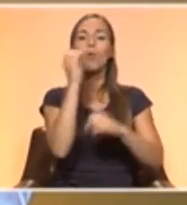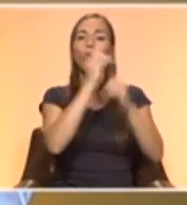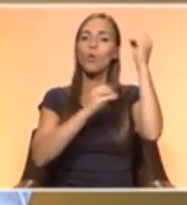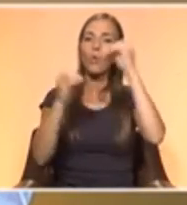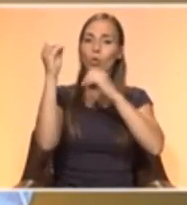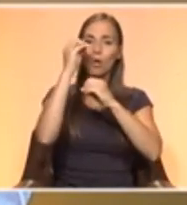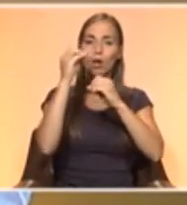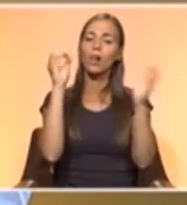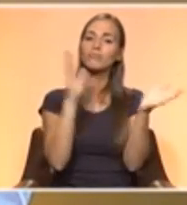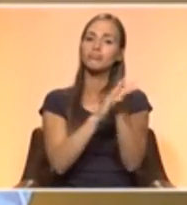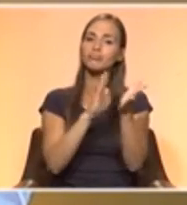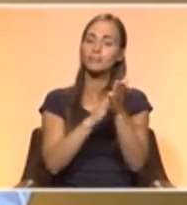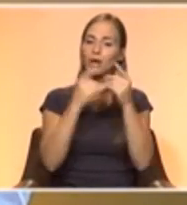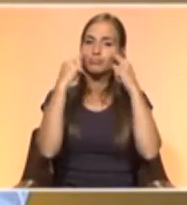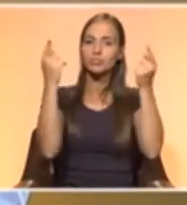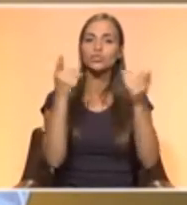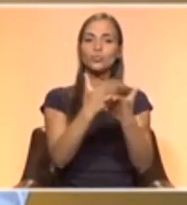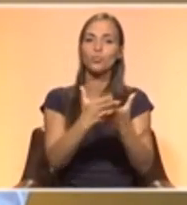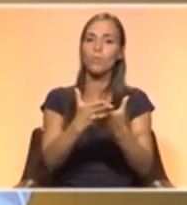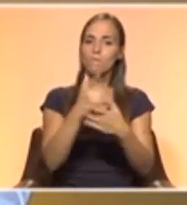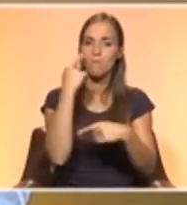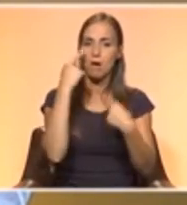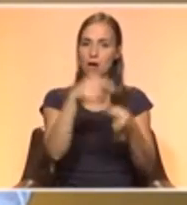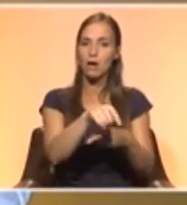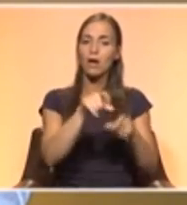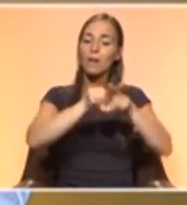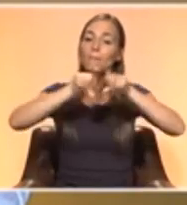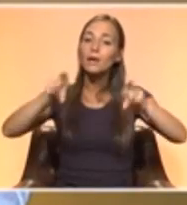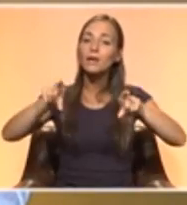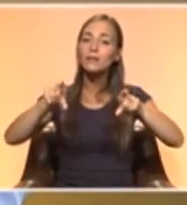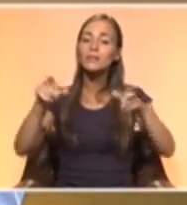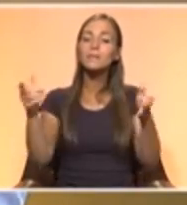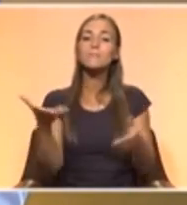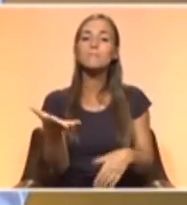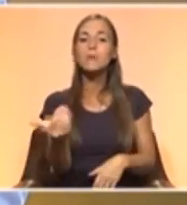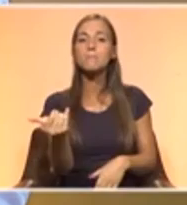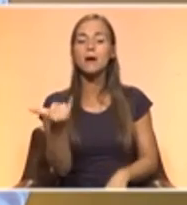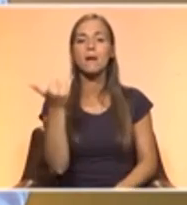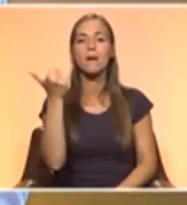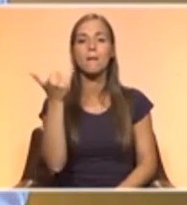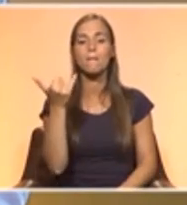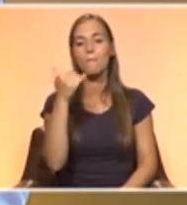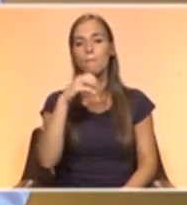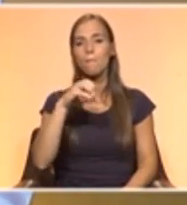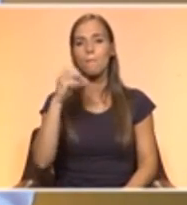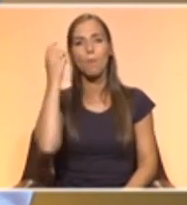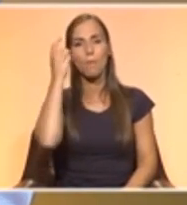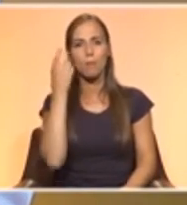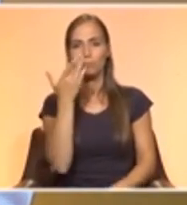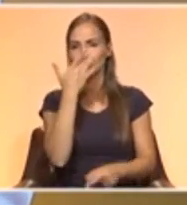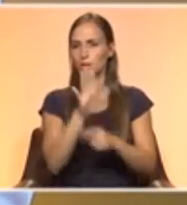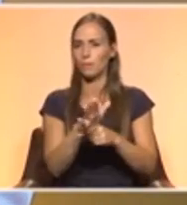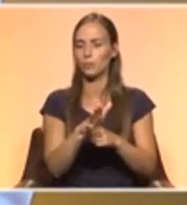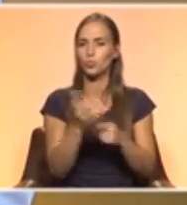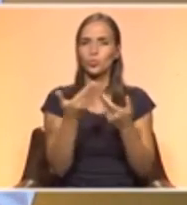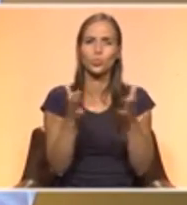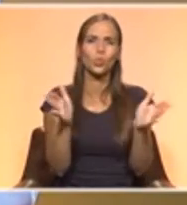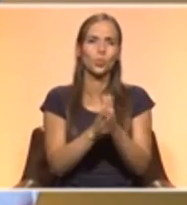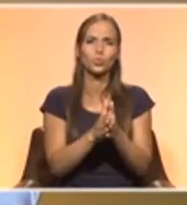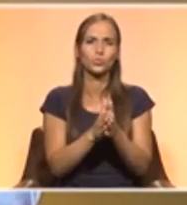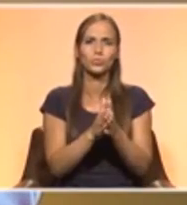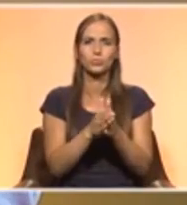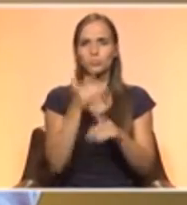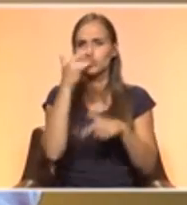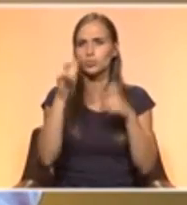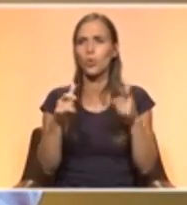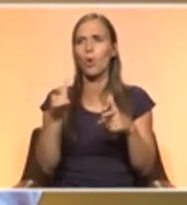isso que as empresas estão muito a quem daquilo que deveriam estar no mobile basta pensarmos por exemplo quase toda a gente utiliza o o